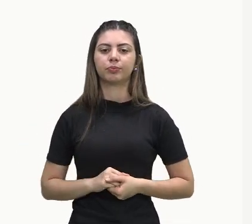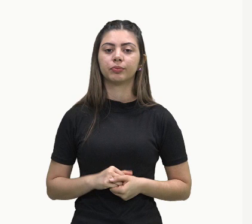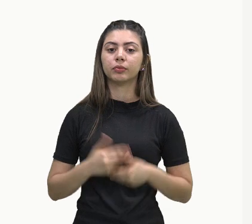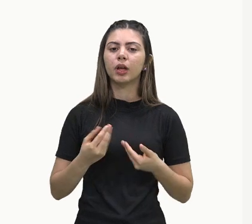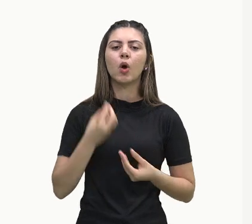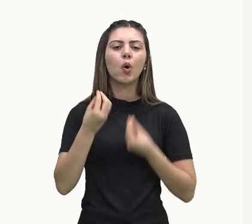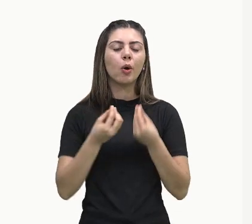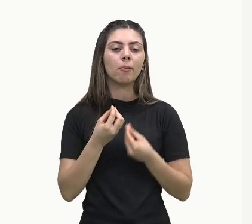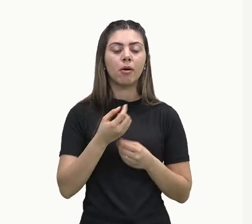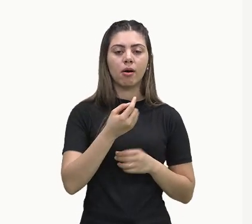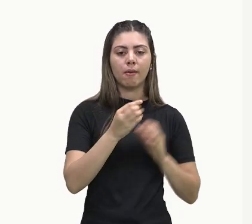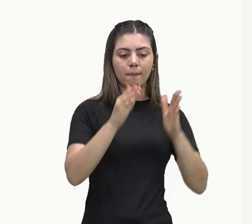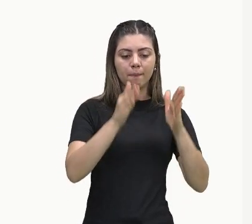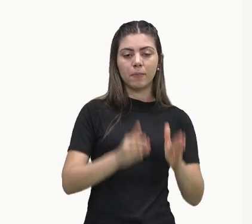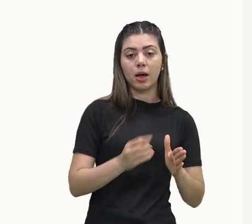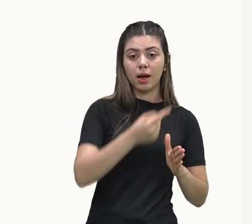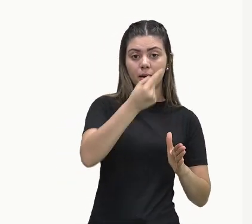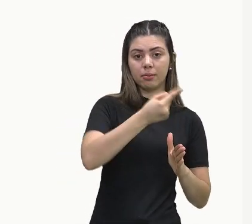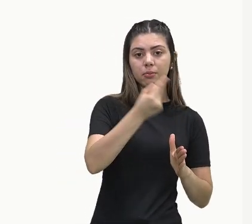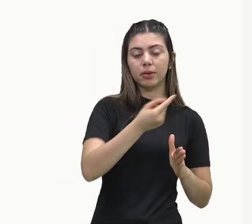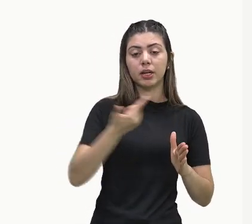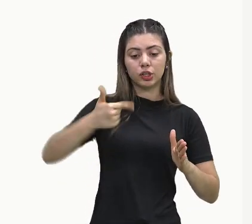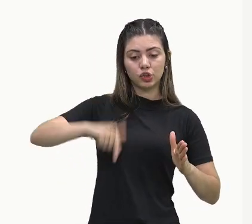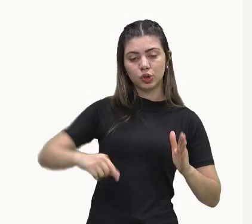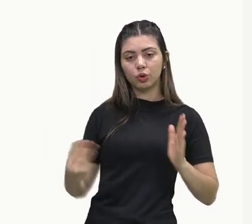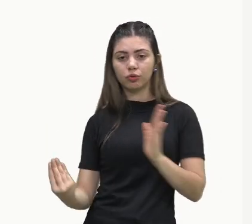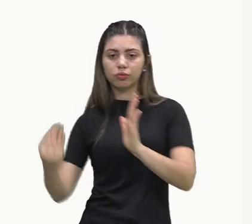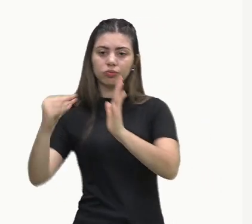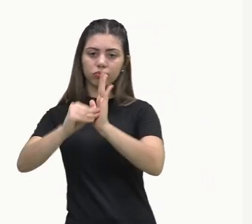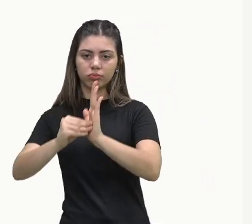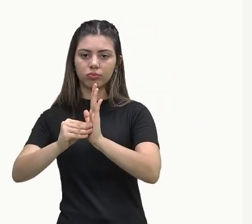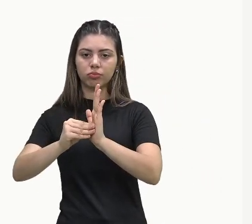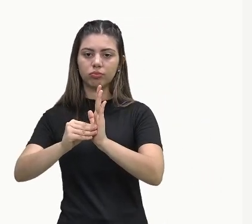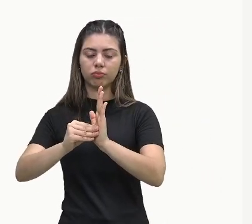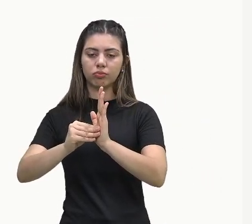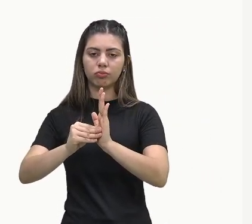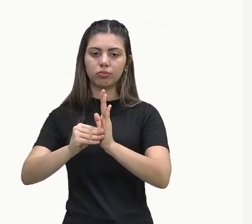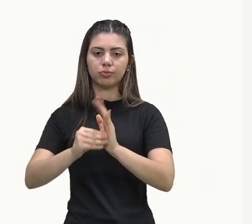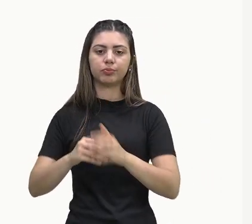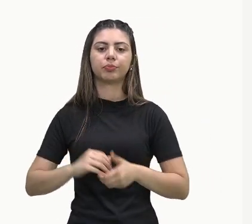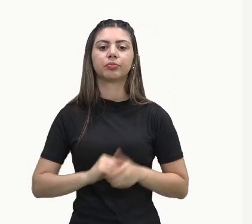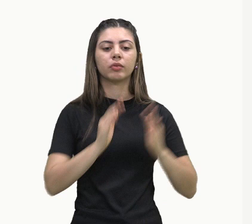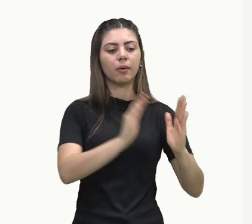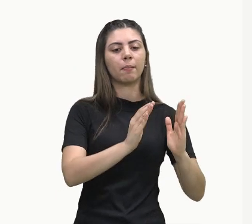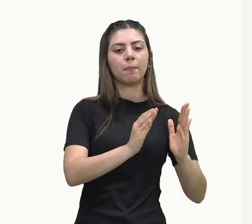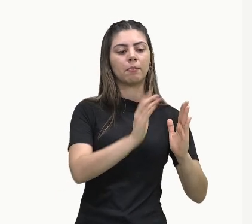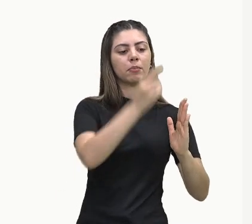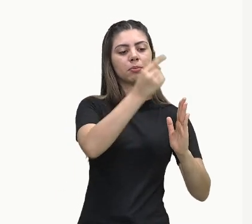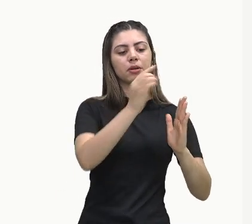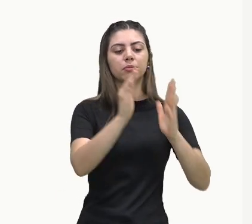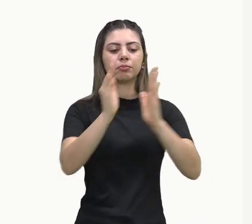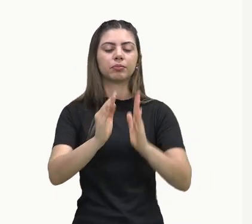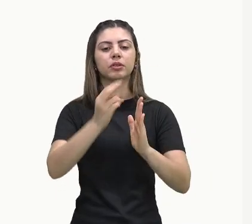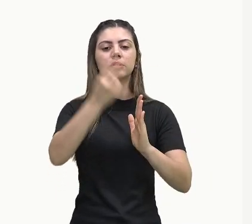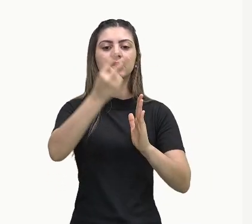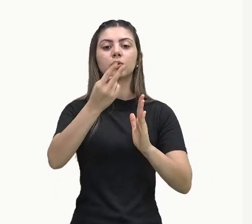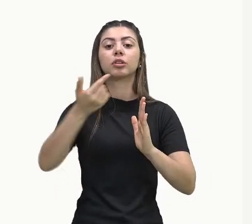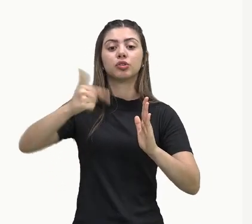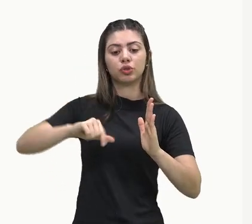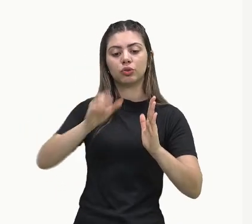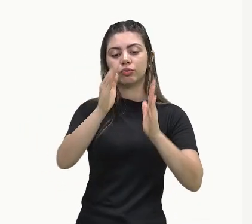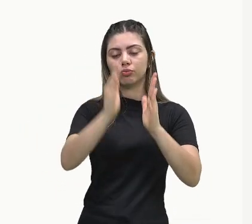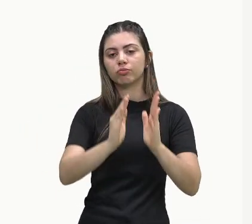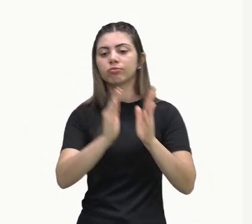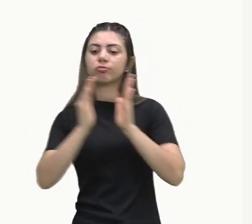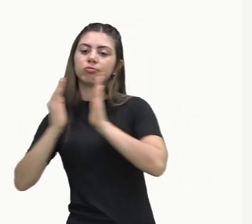repetimos A primeira coluna aqui está ela certo e repetimos a segunda coluna aqui está